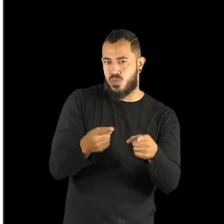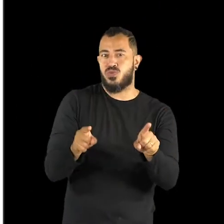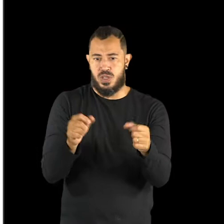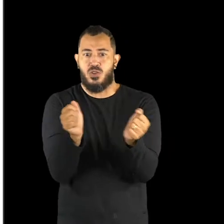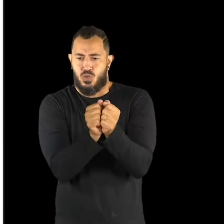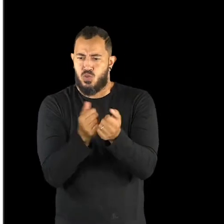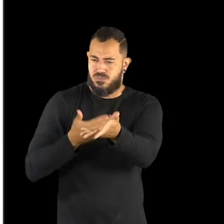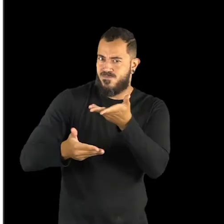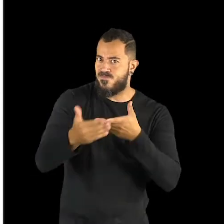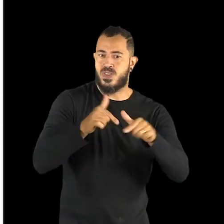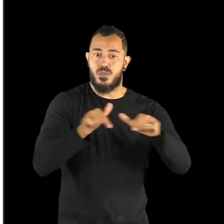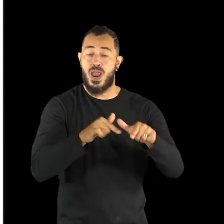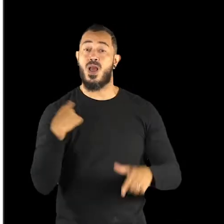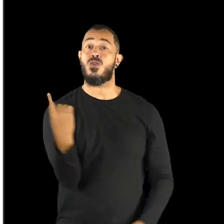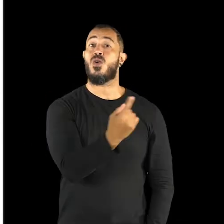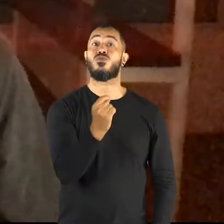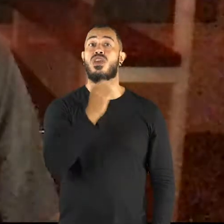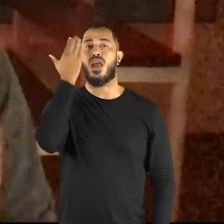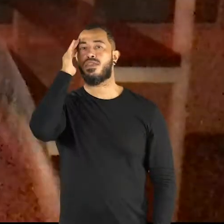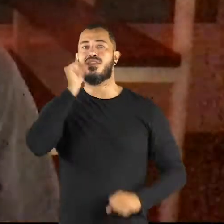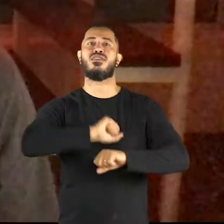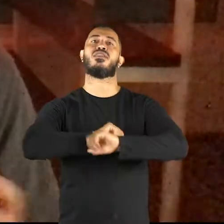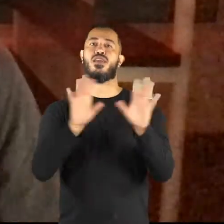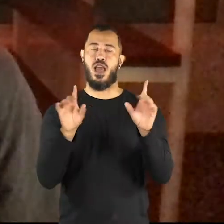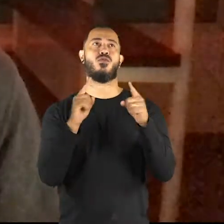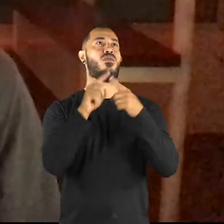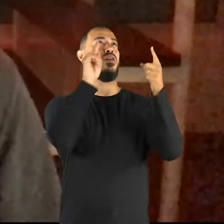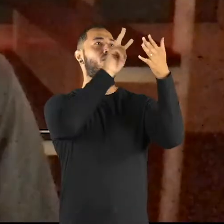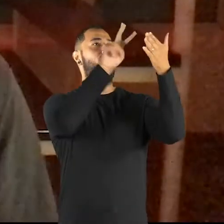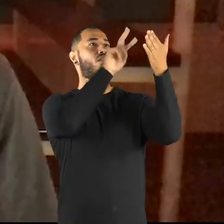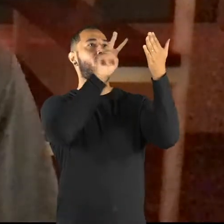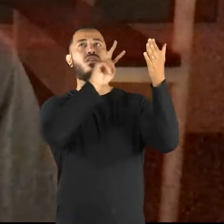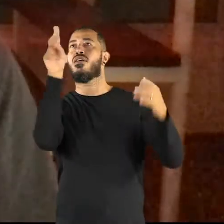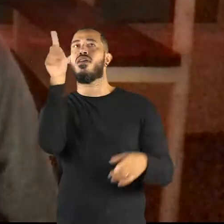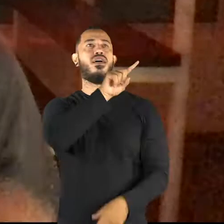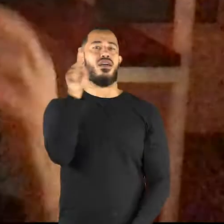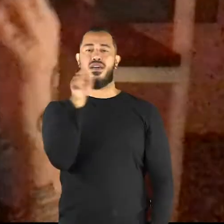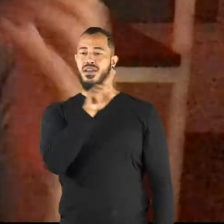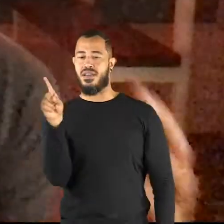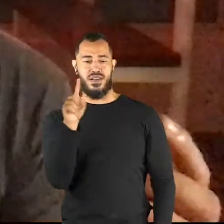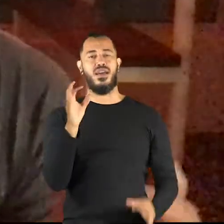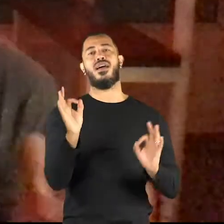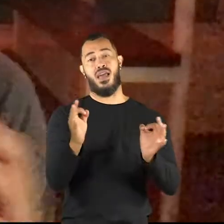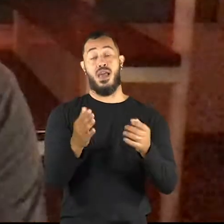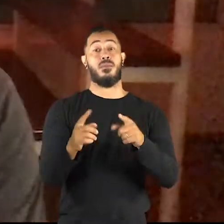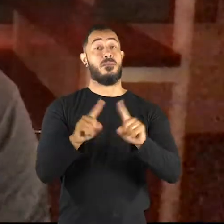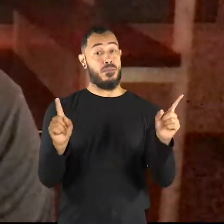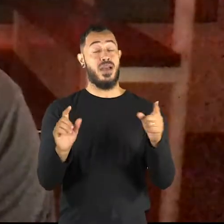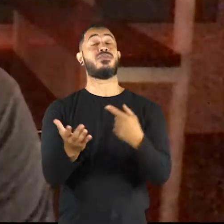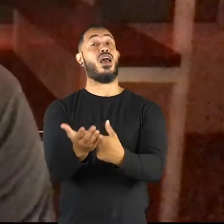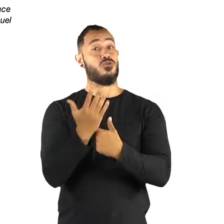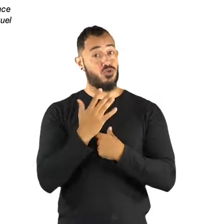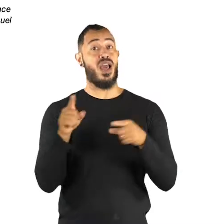profissionais e o próprio artista, a gente vai entendendo como que a música vai se montando na nossa cabeça. E para ajudar isso, eu faço uma